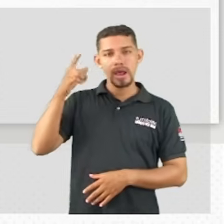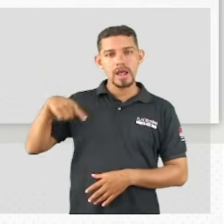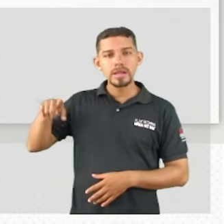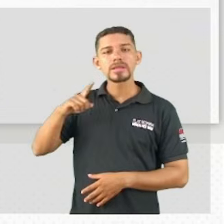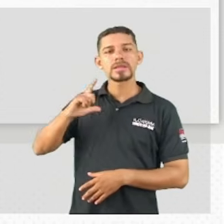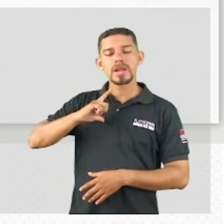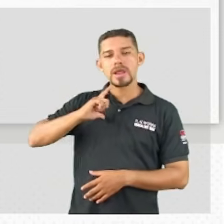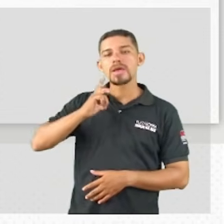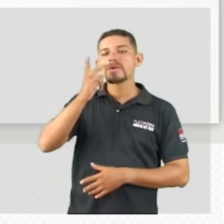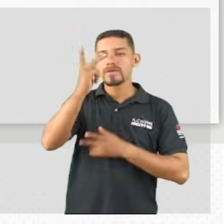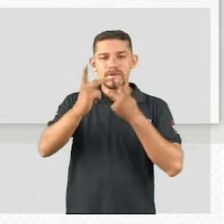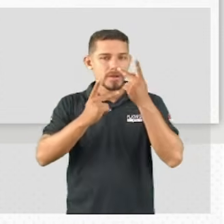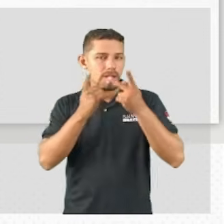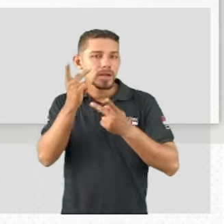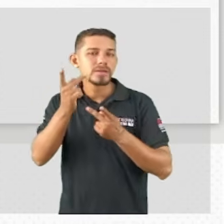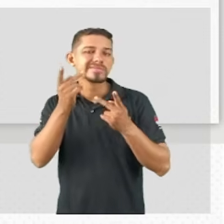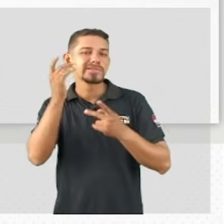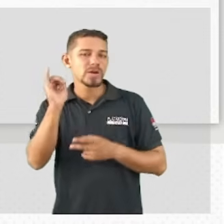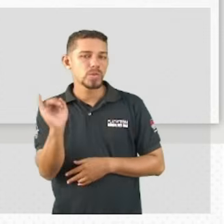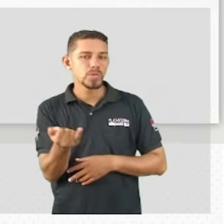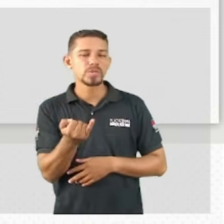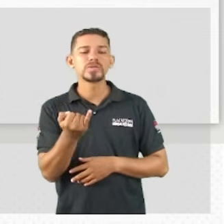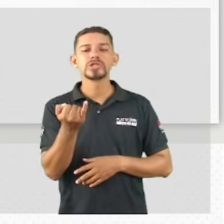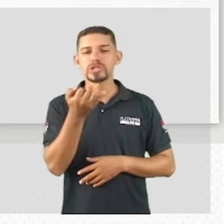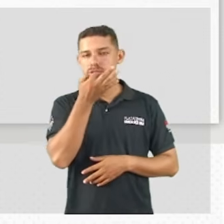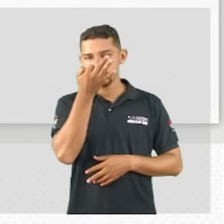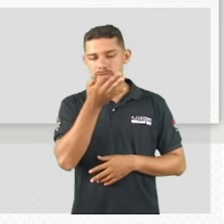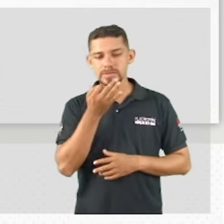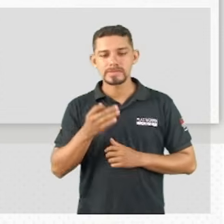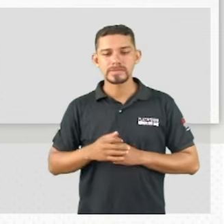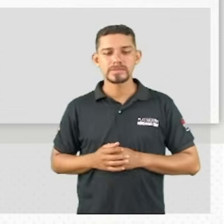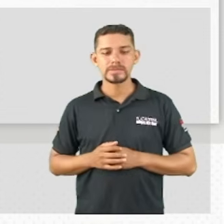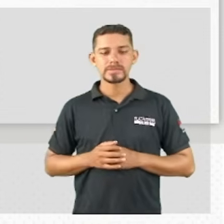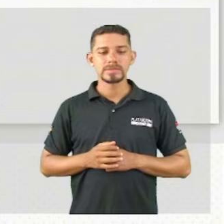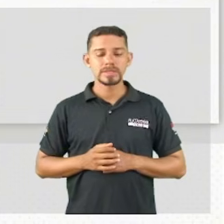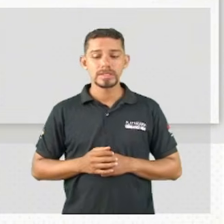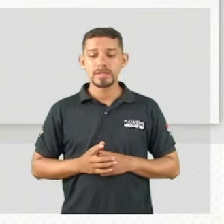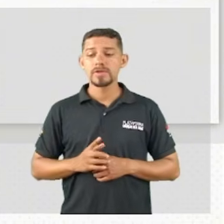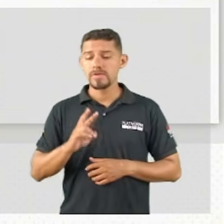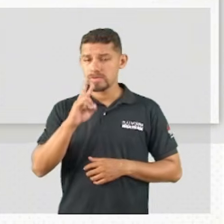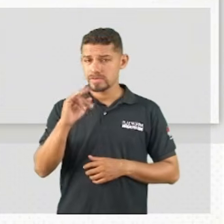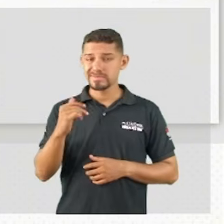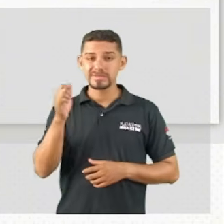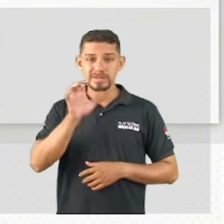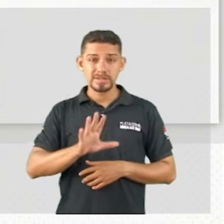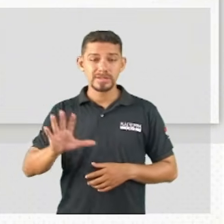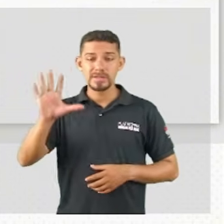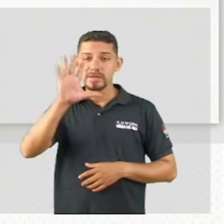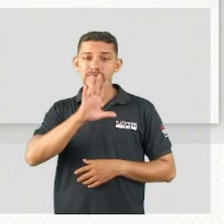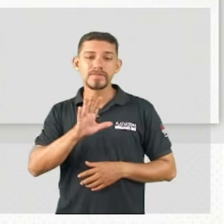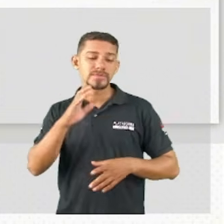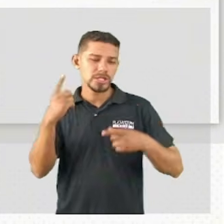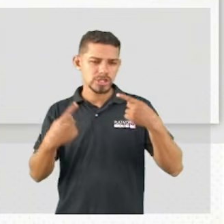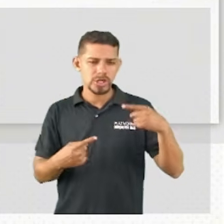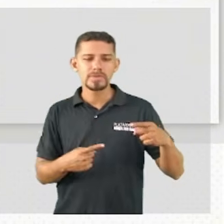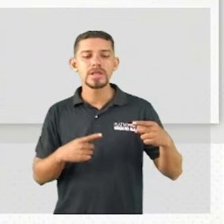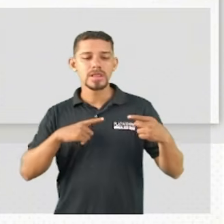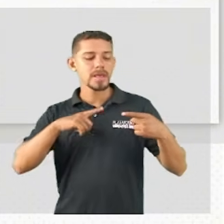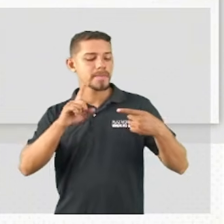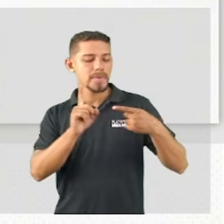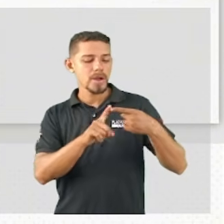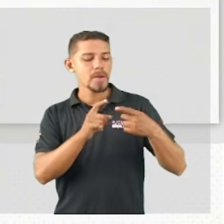fala, ter a oportunidade de argumentar e de contra-argumentar. Então, a gente geralmente tem nesses debates uma introdução,